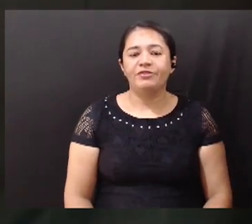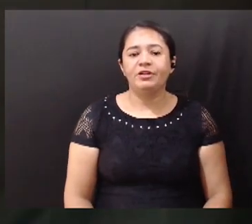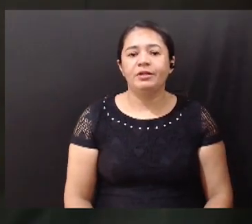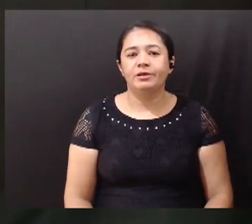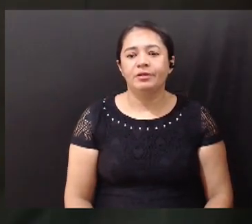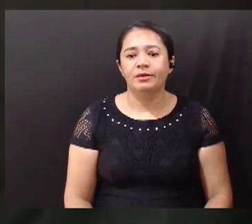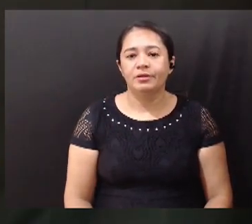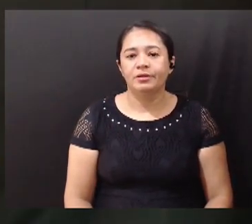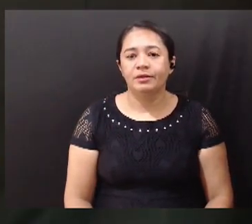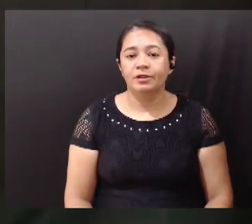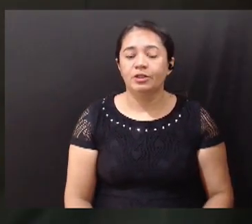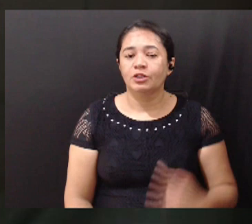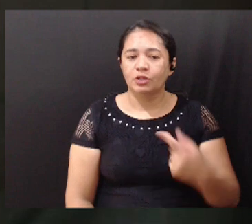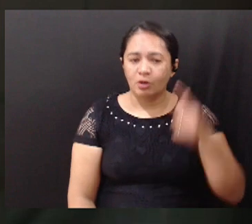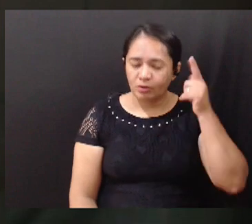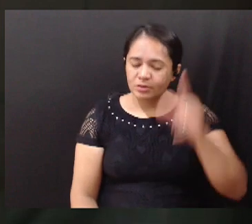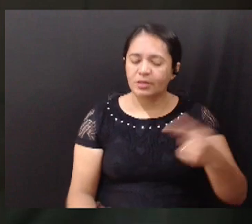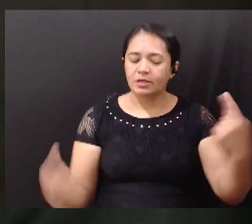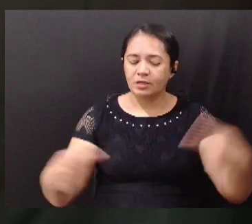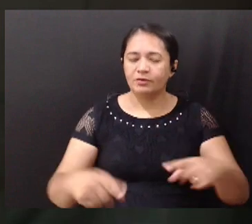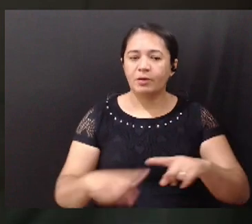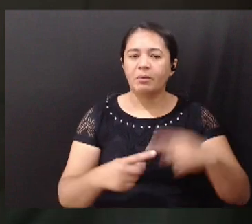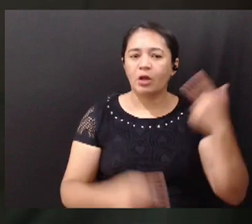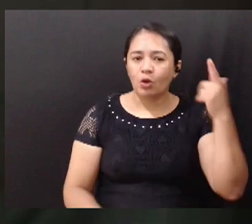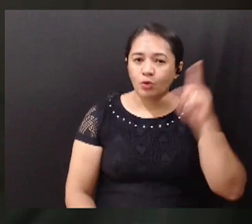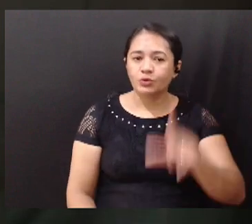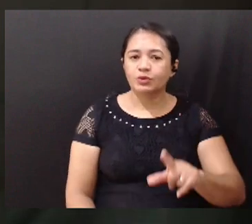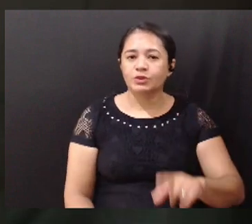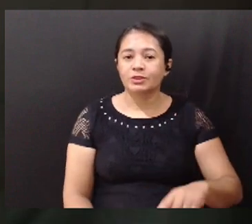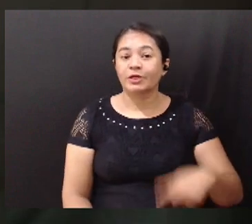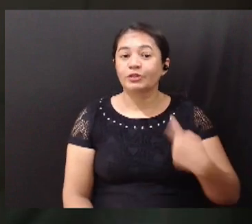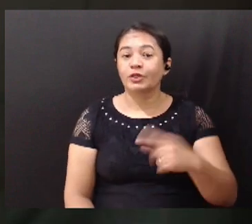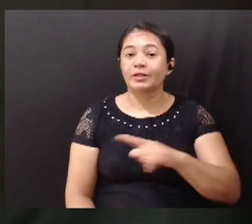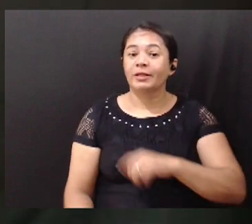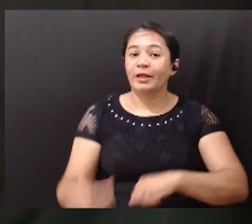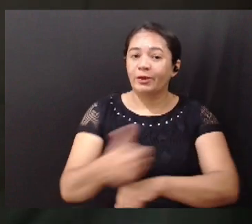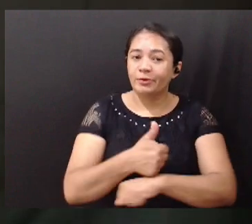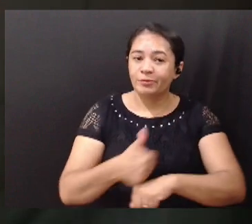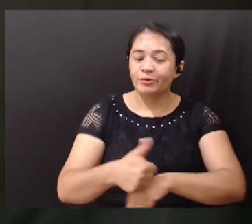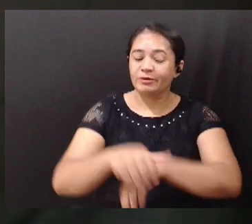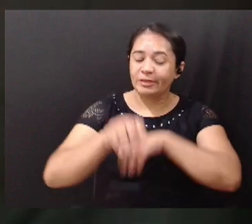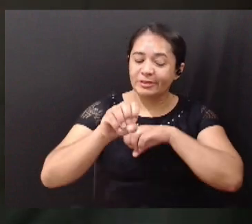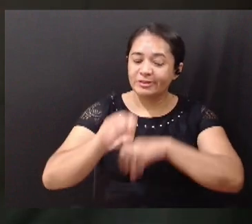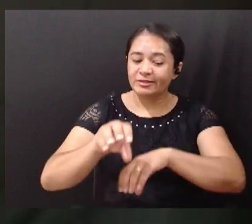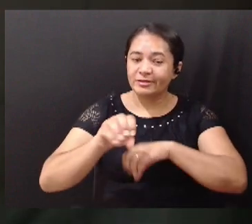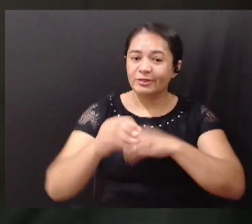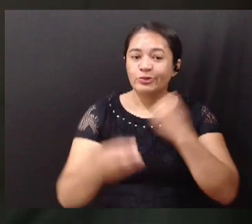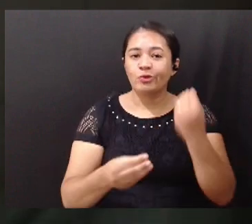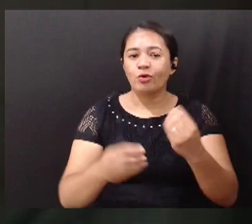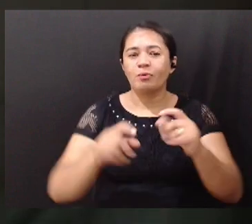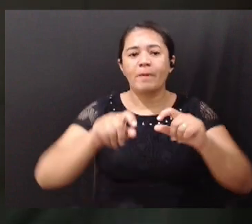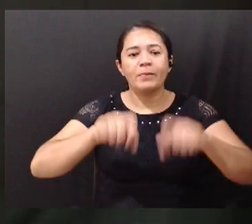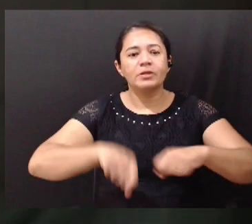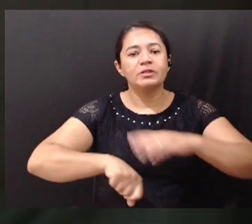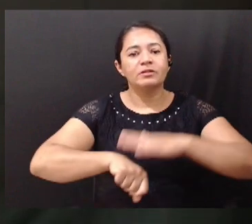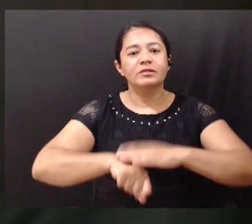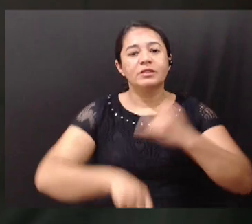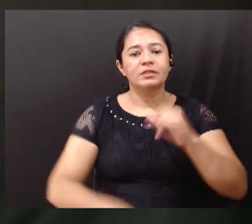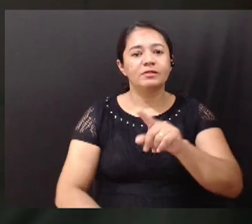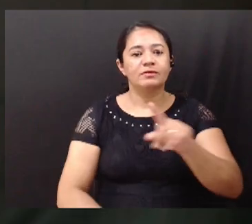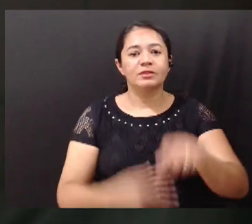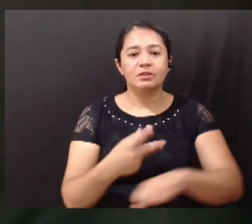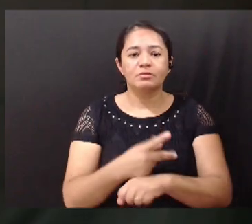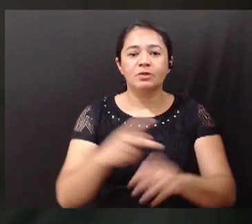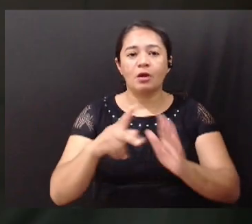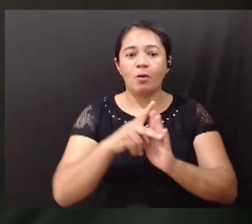gente consegue. Nós temos aqui profissionais ensinando a gente como a gente deve fazer, e se você for buscar todos os programas aqui, o